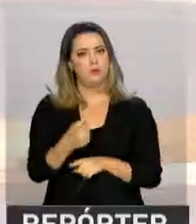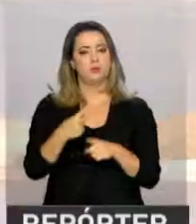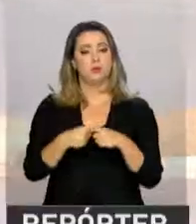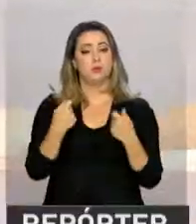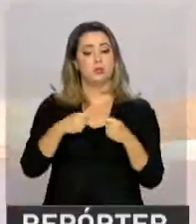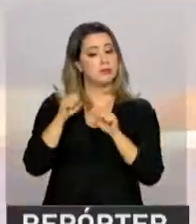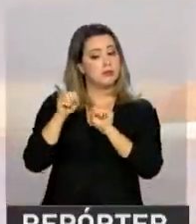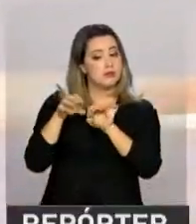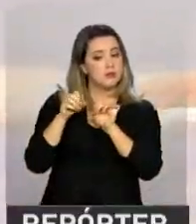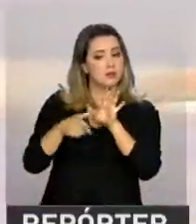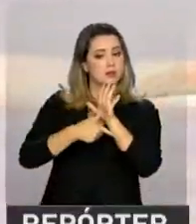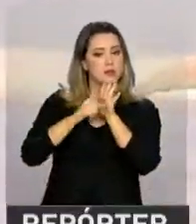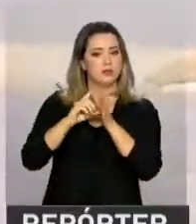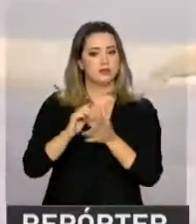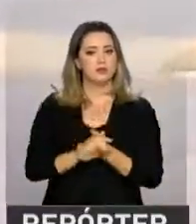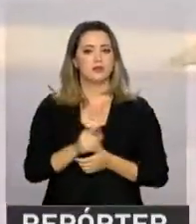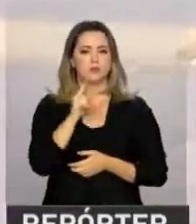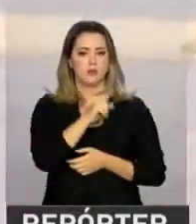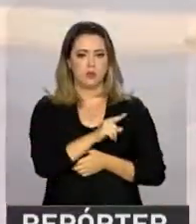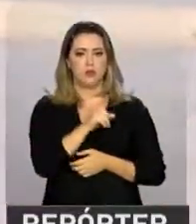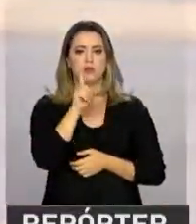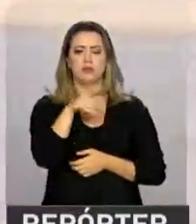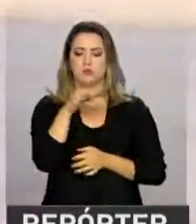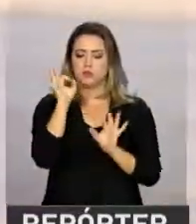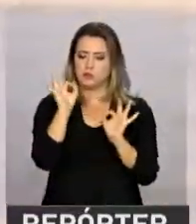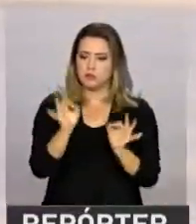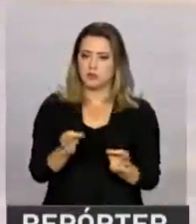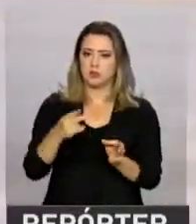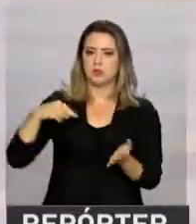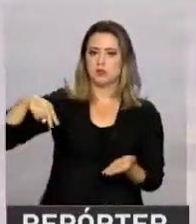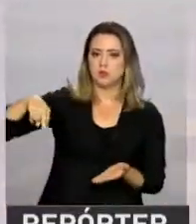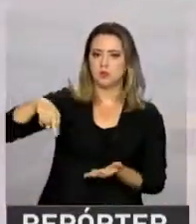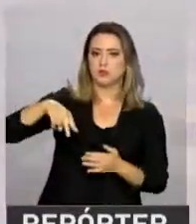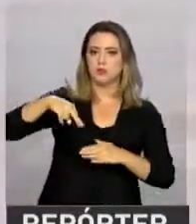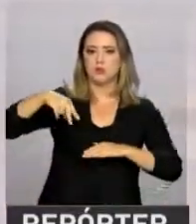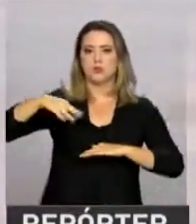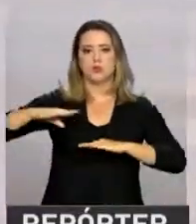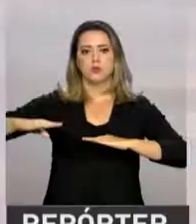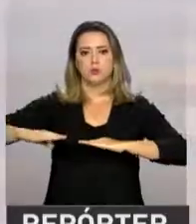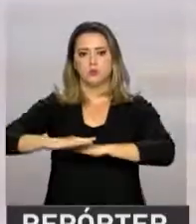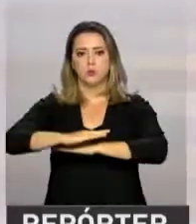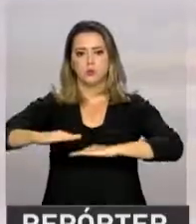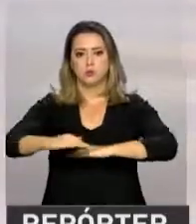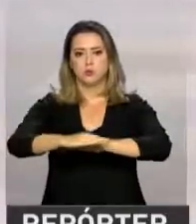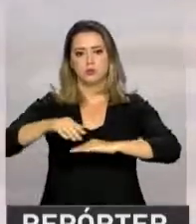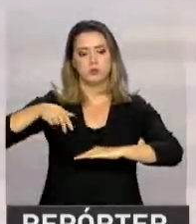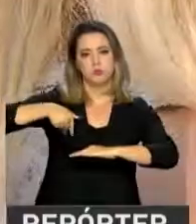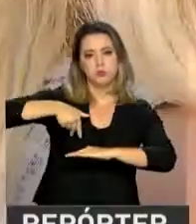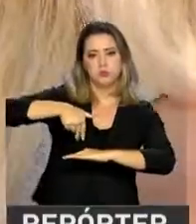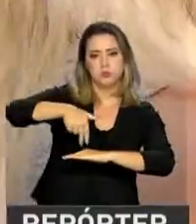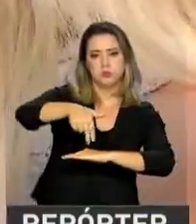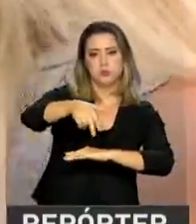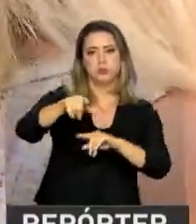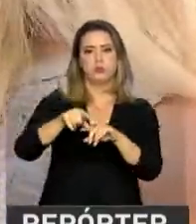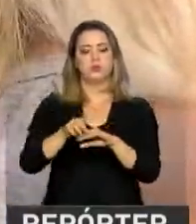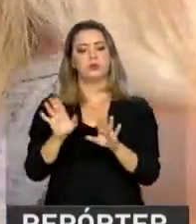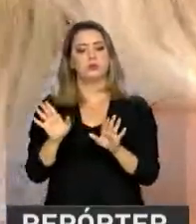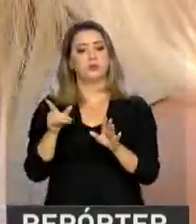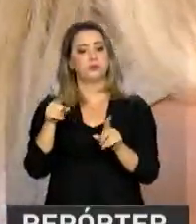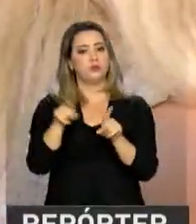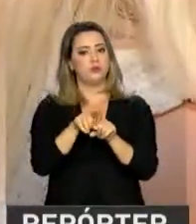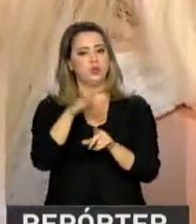a juíza betty de ser uma pedestre exemplar atravessa na faixa espera o sinal fechar para cruzar as vias a doméstica